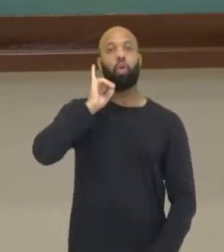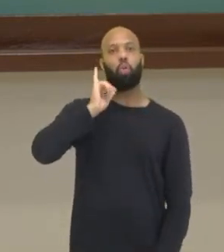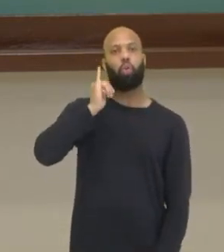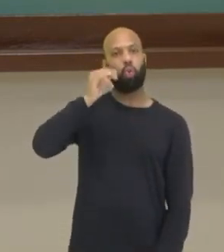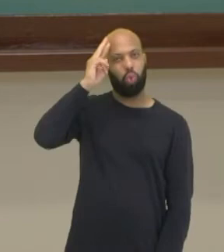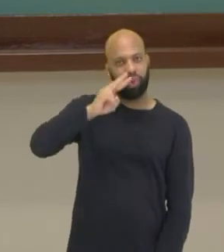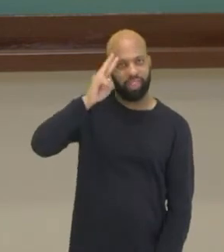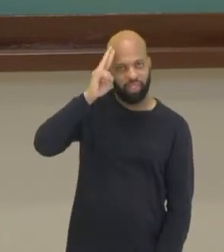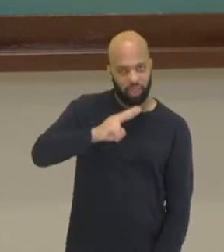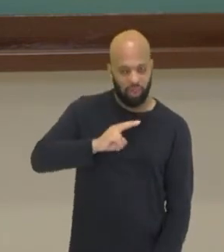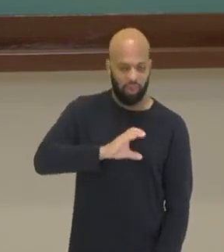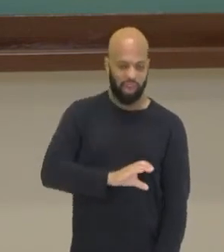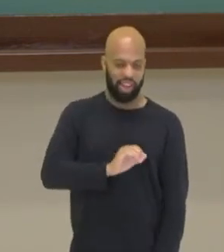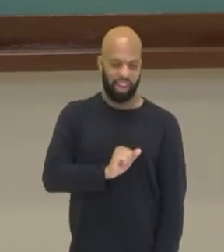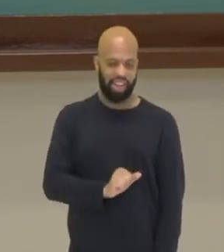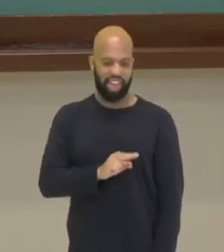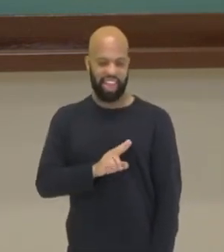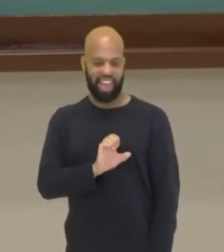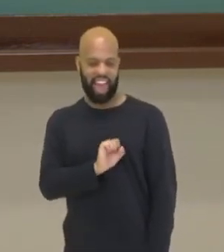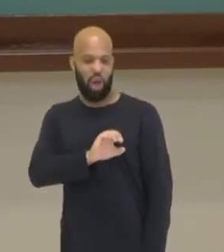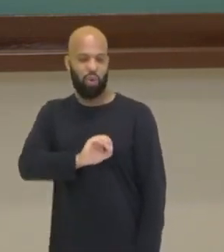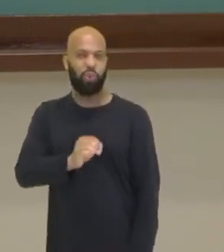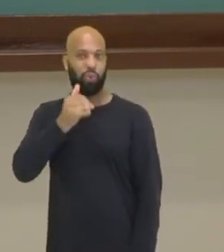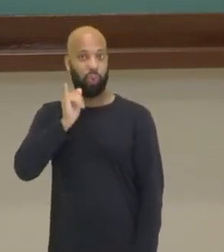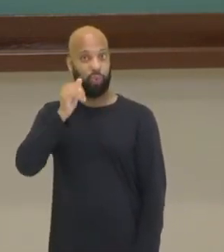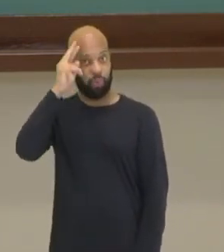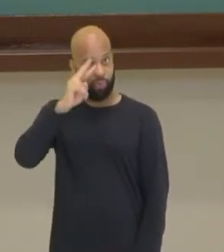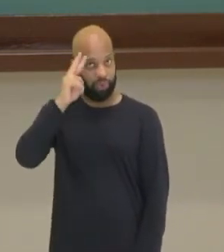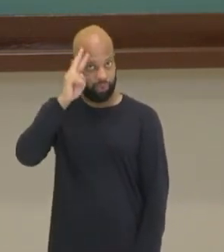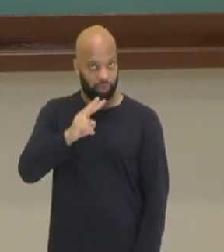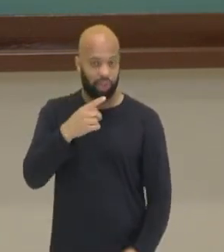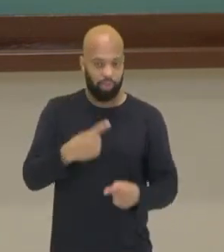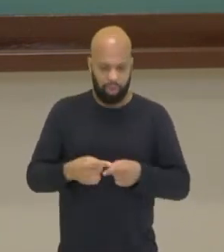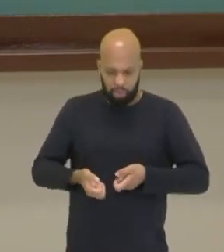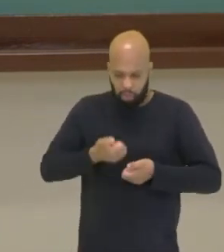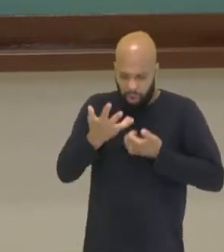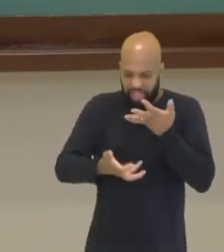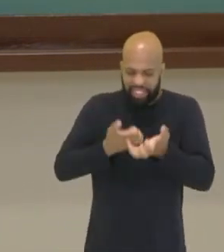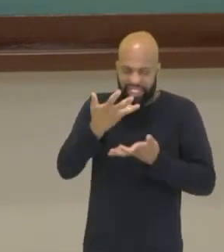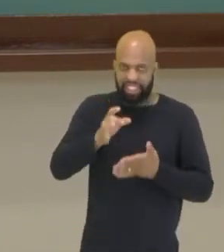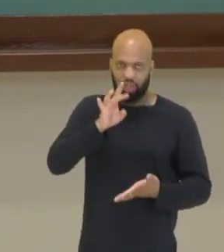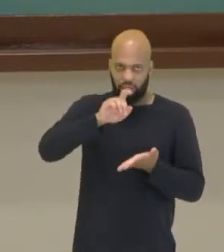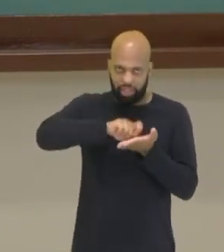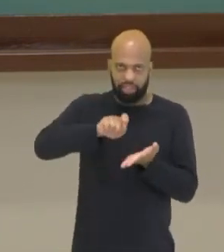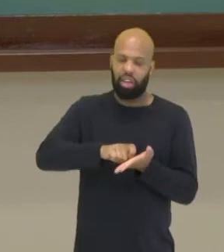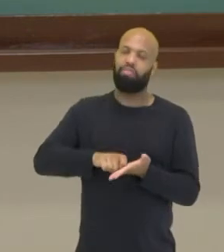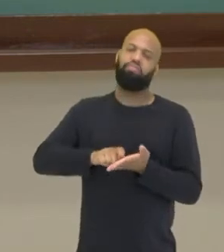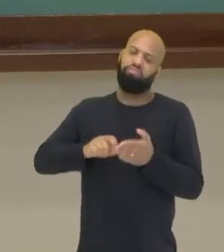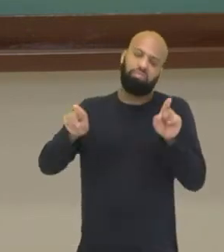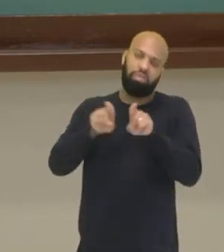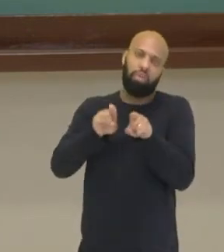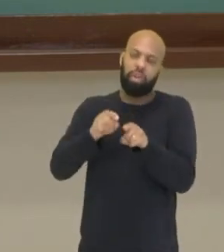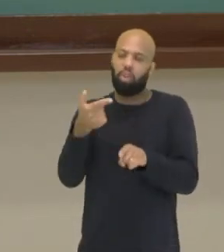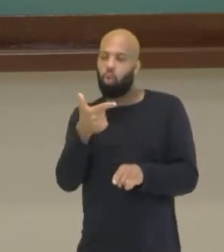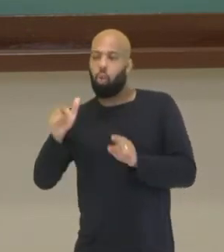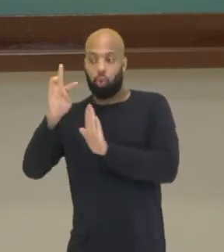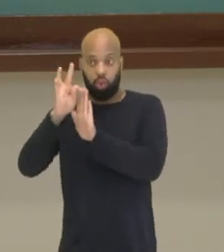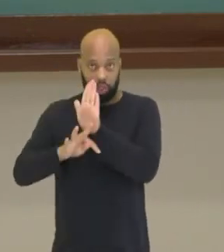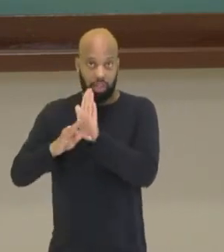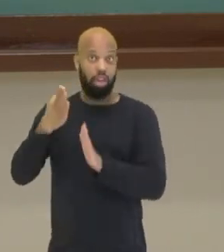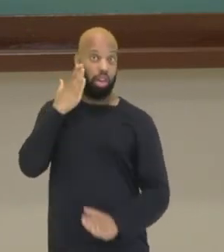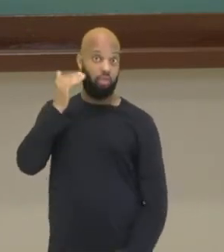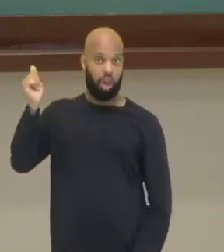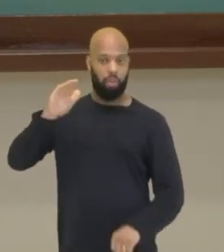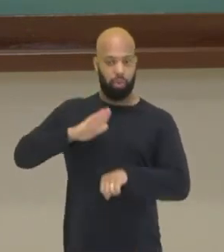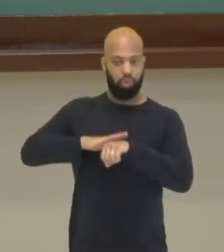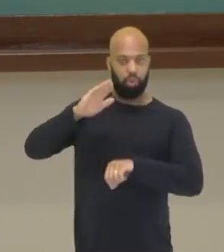né? Como que ele é poeta e escreveu um caos? Ele não é apenas poeta, mas os textos mais conhecidos